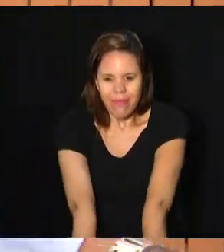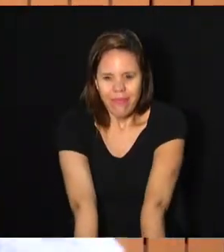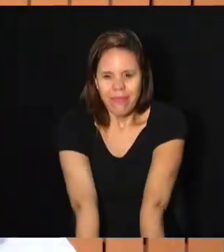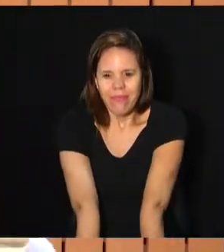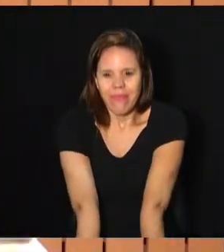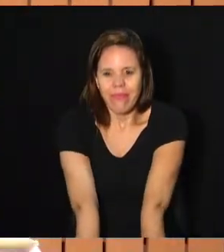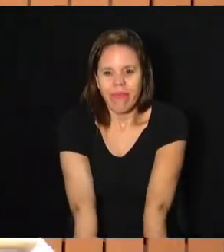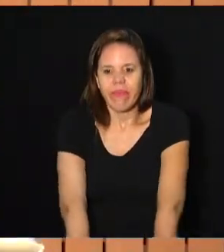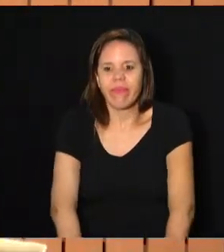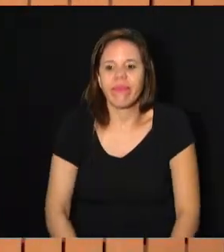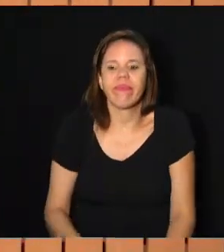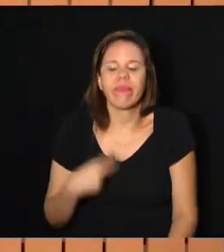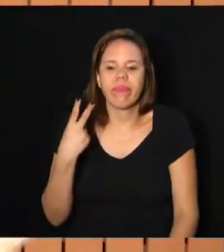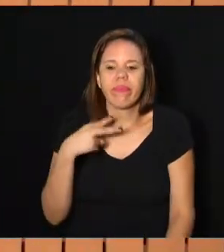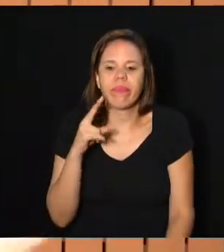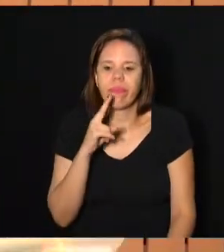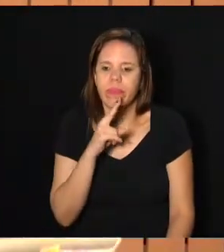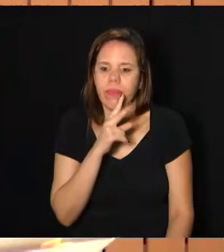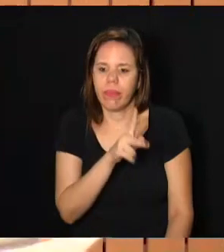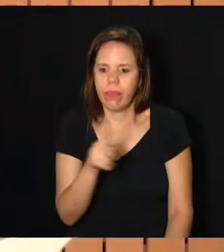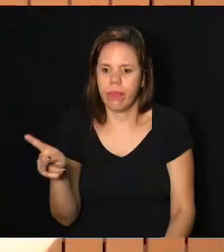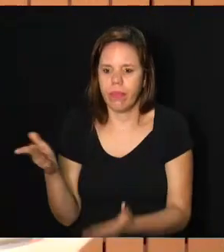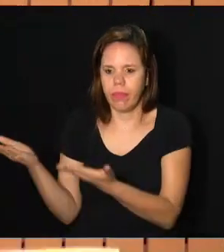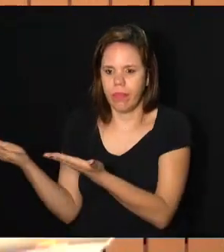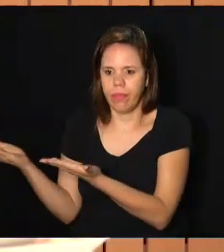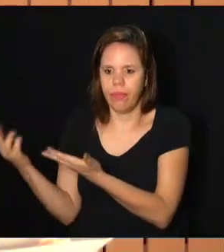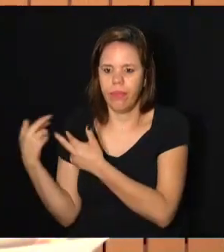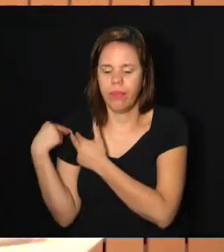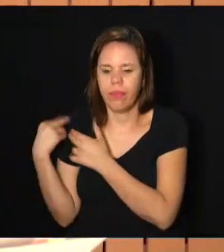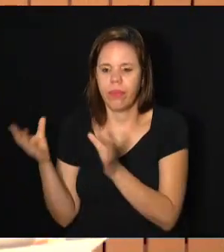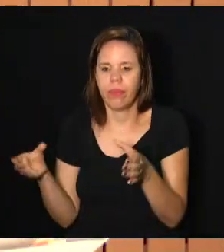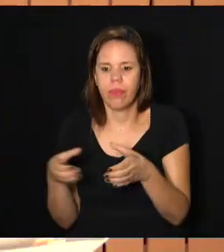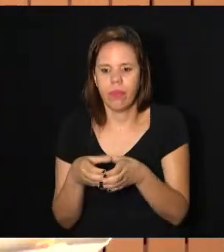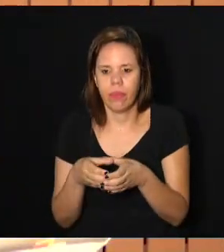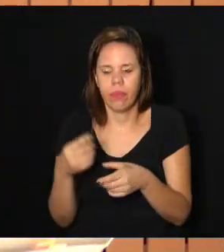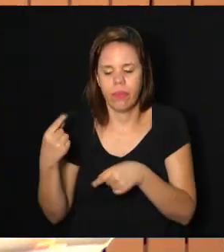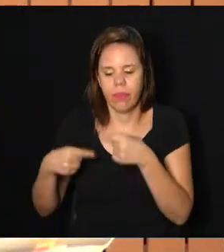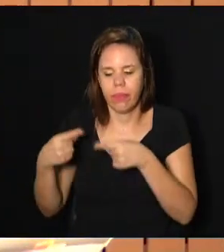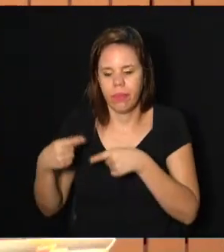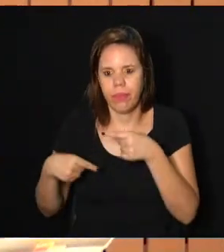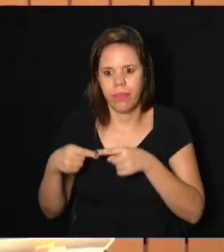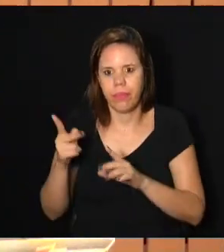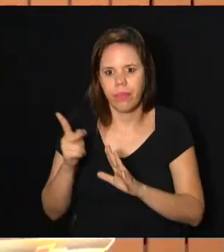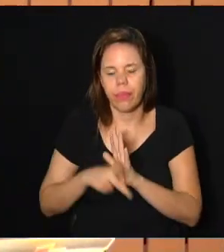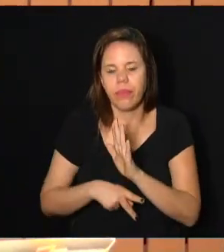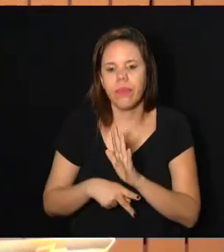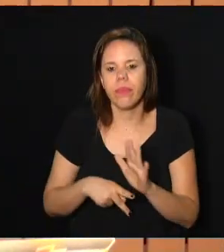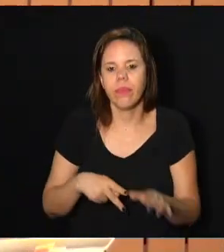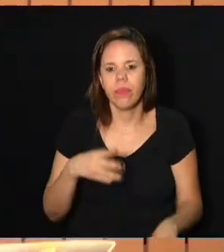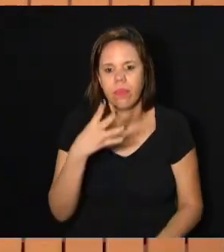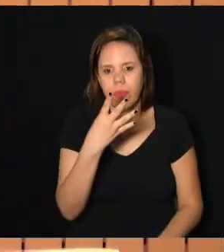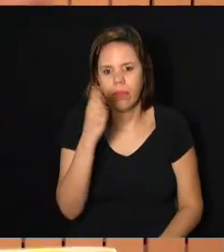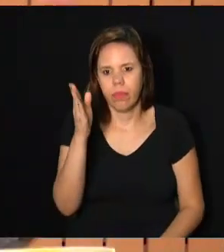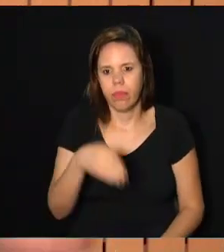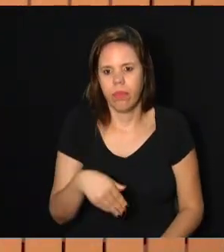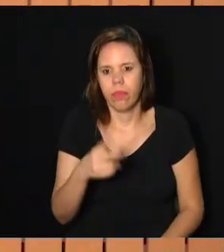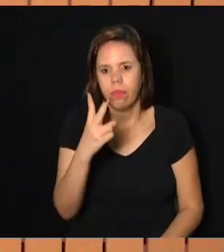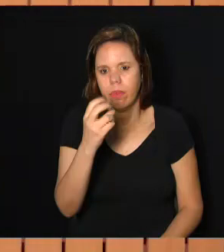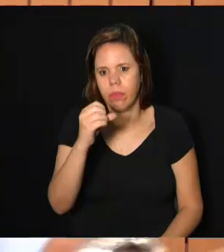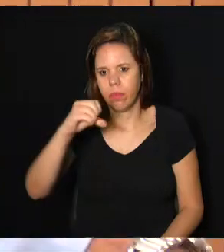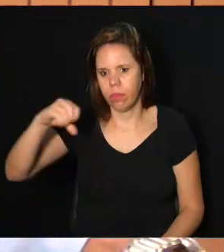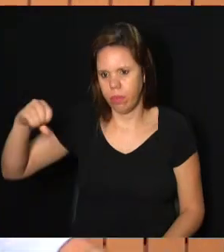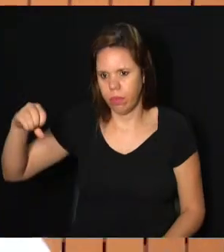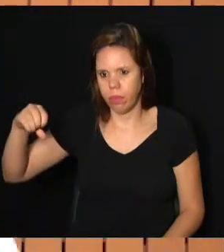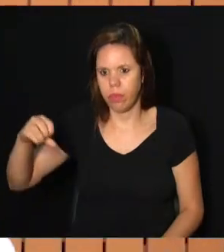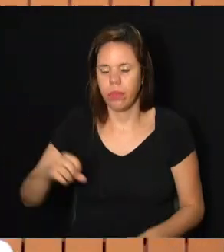Então, eu passo ao vereador Vinícius Gratti a presidência, para que a gente possa, a comissão, discutir o projeto de resolução 4/2009. Aliás,